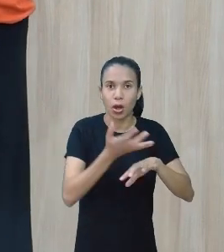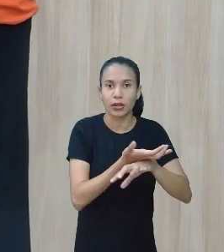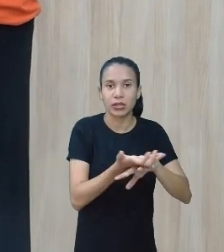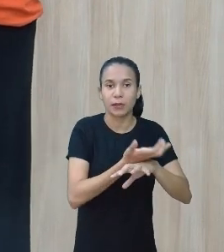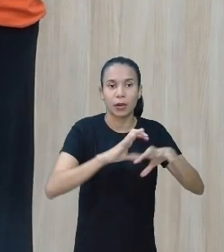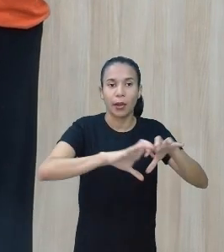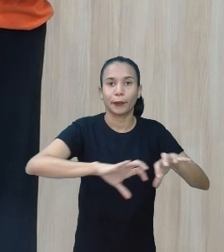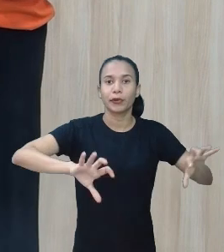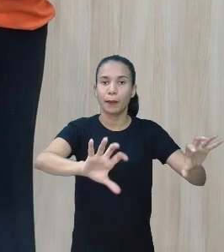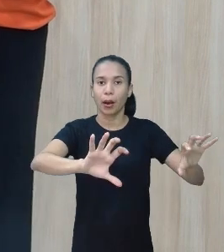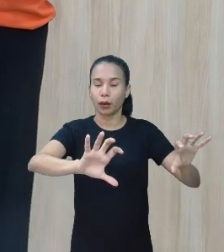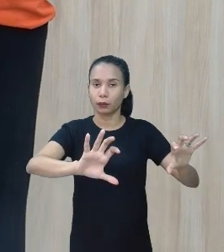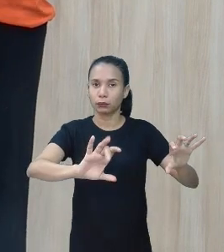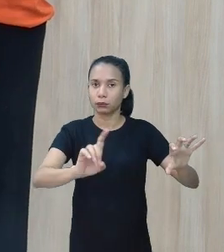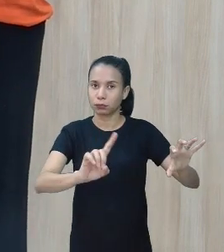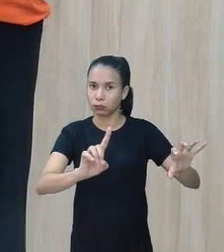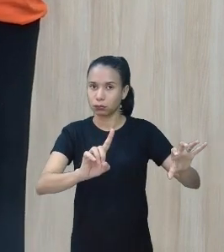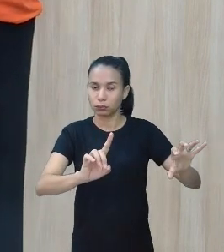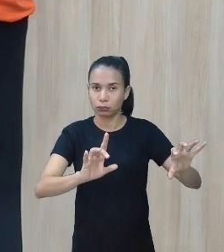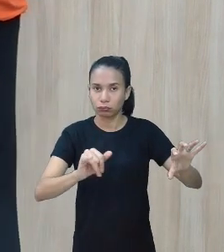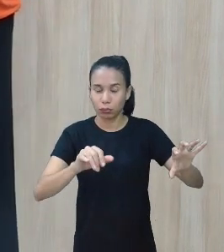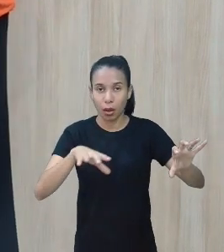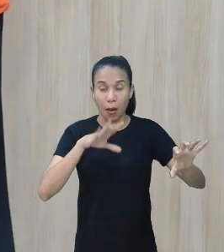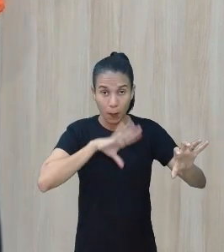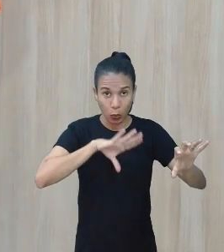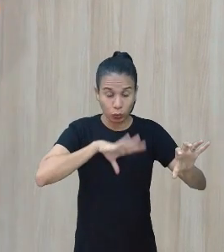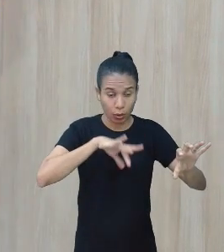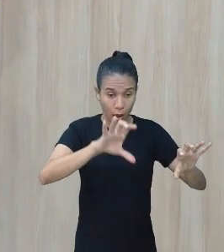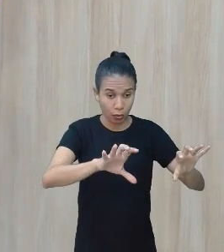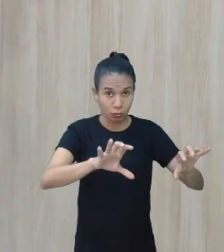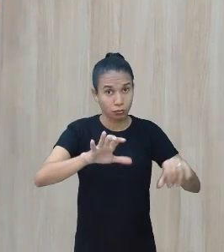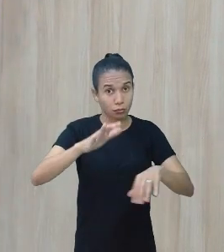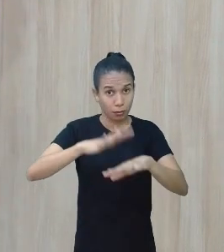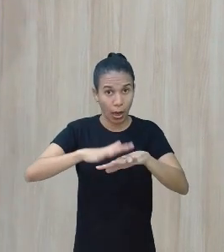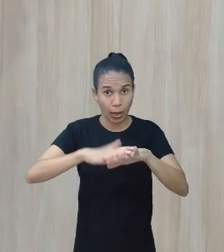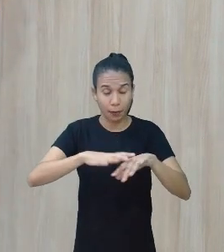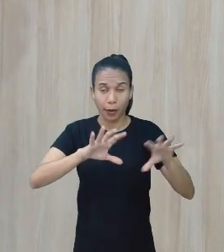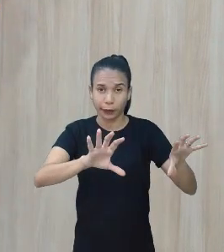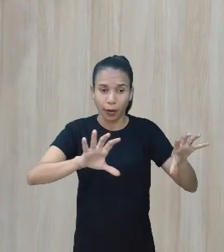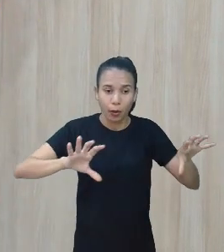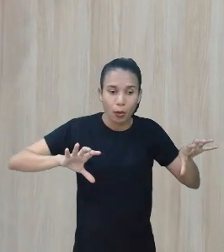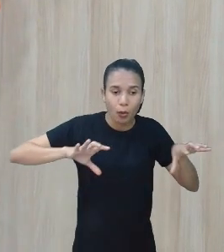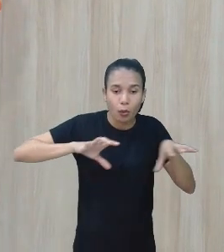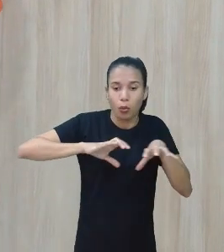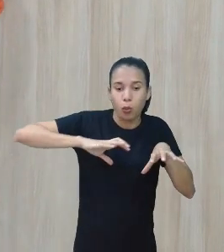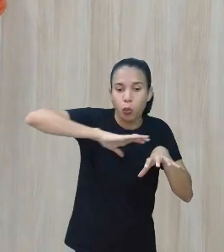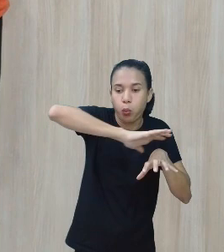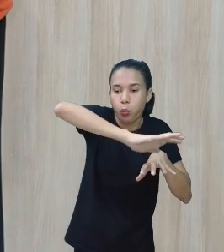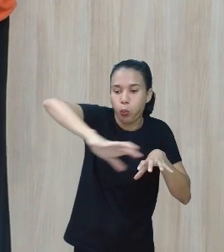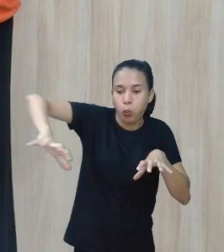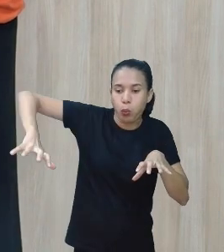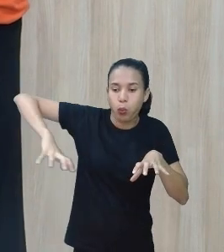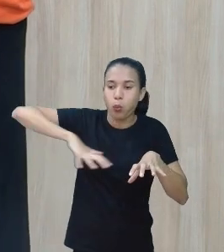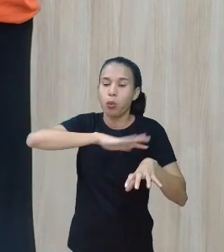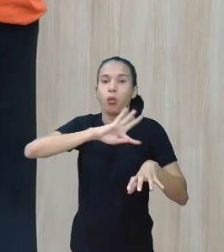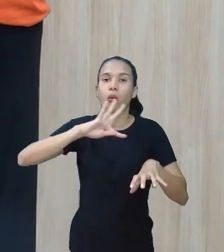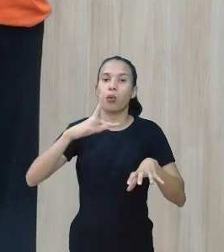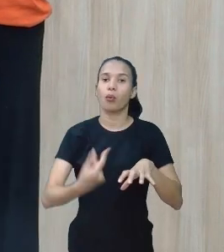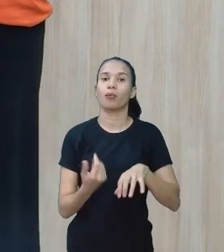disciplinas isoladas, tá? Português e matemática, elas vão envolver todas as